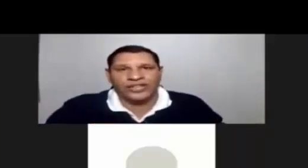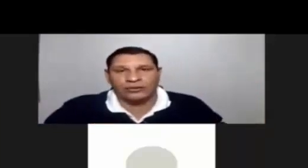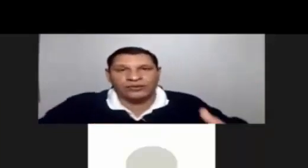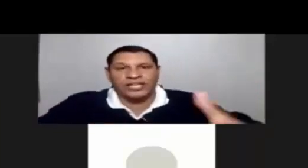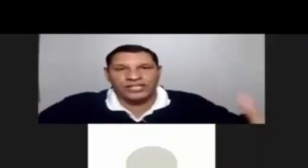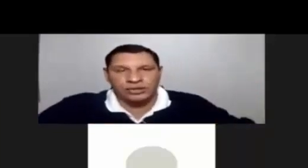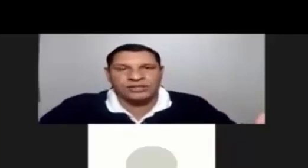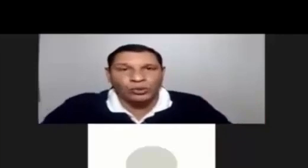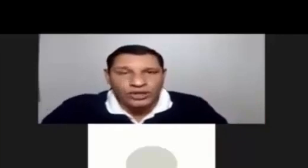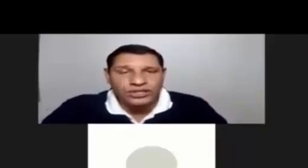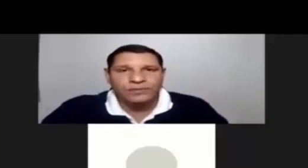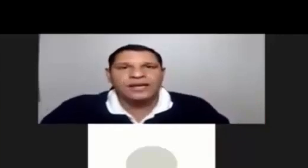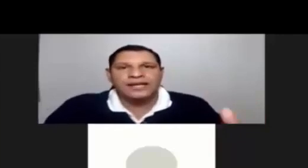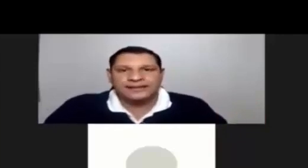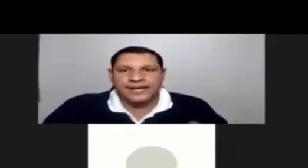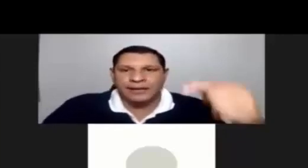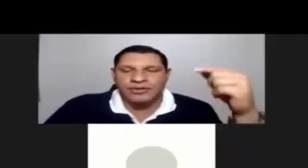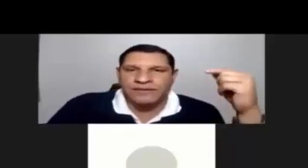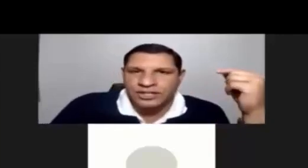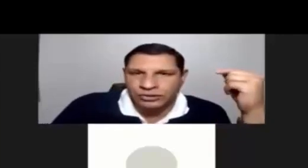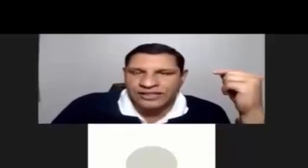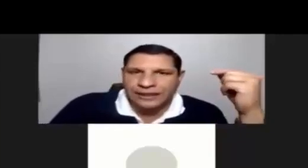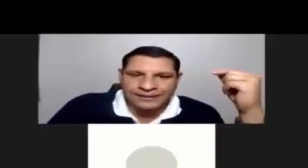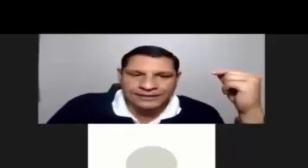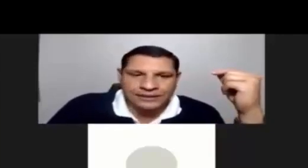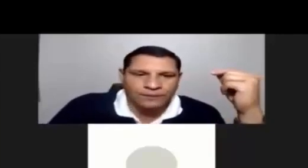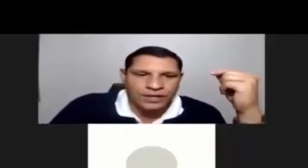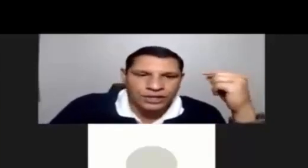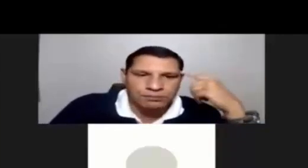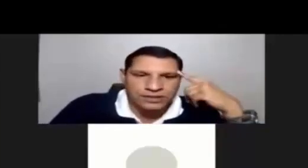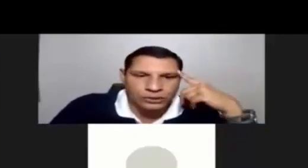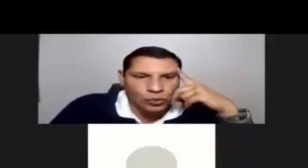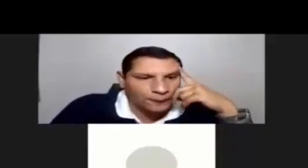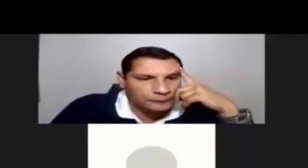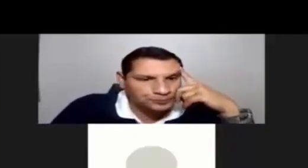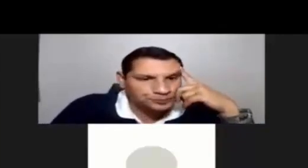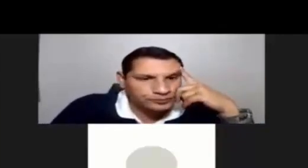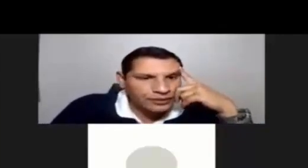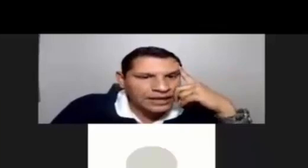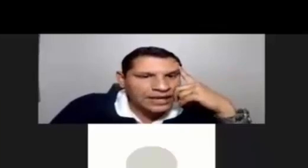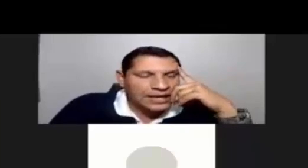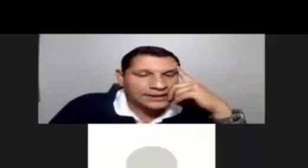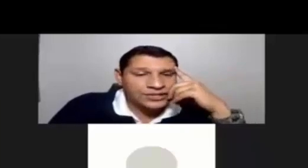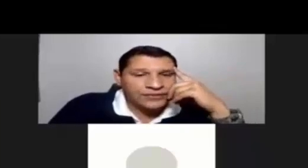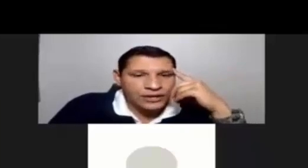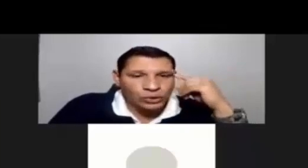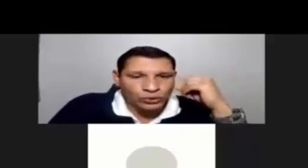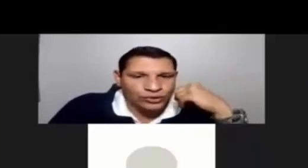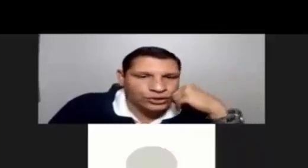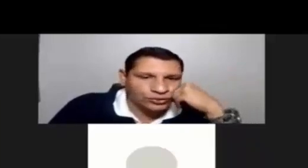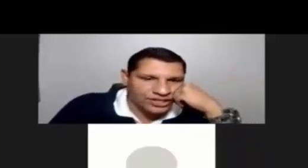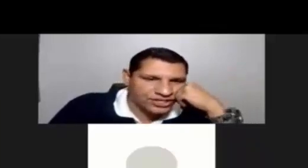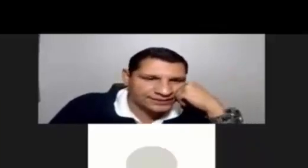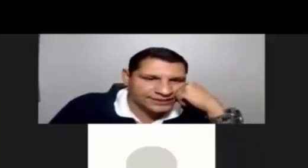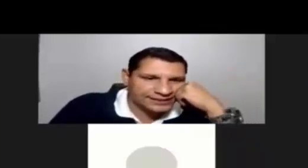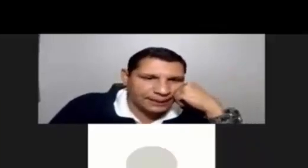encontrados vestidos e não nos seremos revestidos nessa habitação espiritual quem estiver junto com